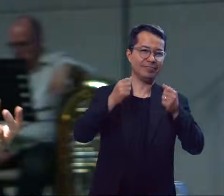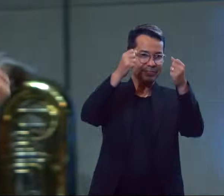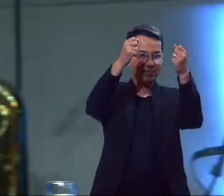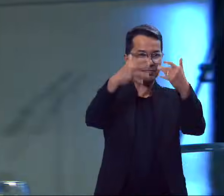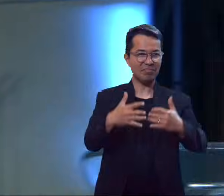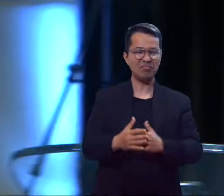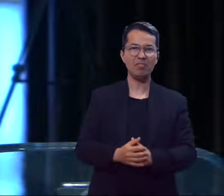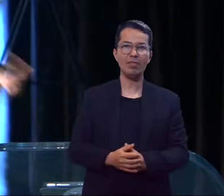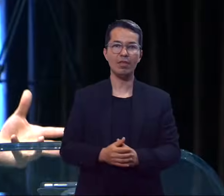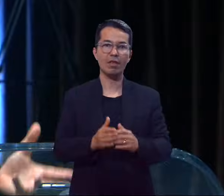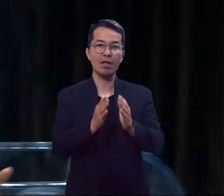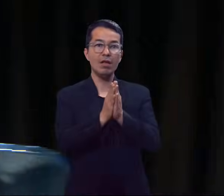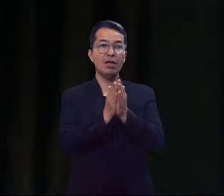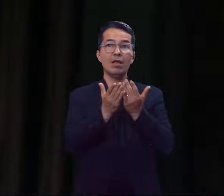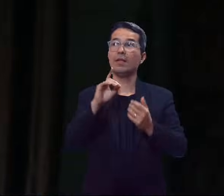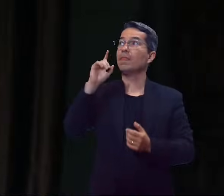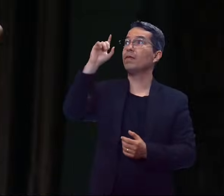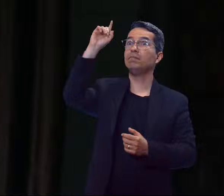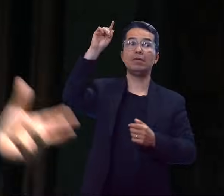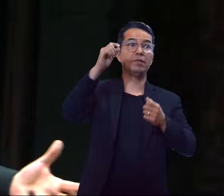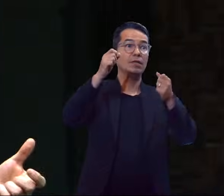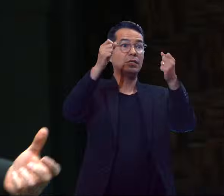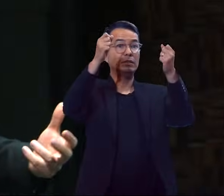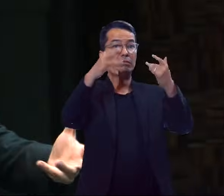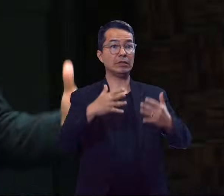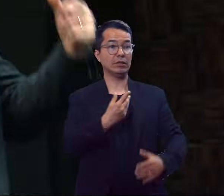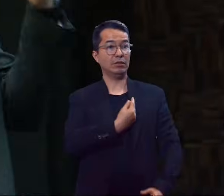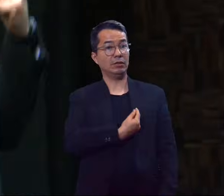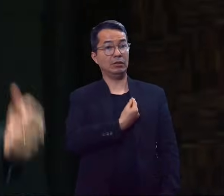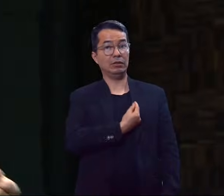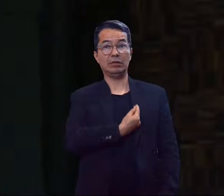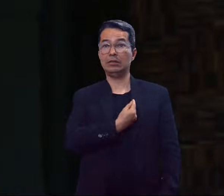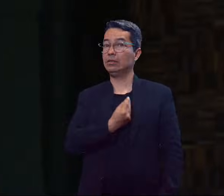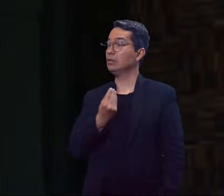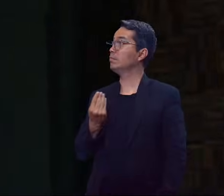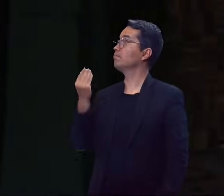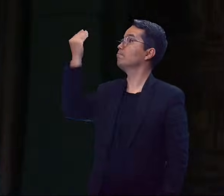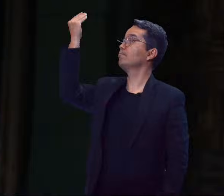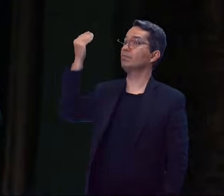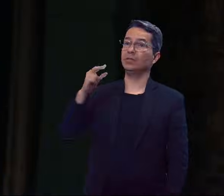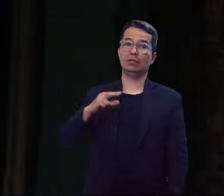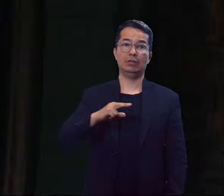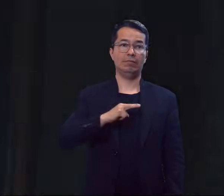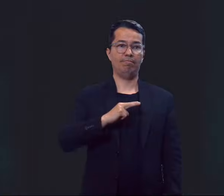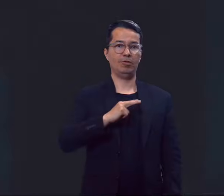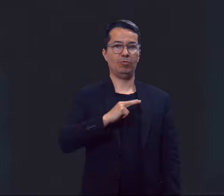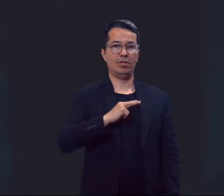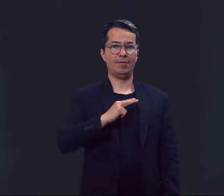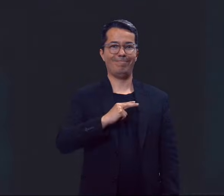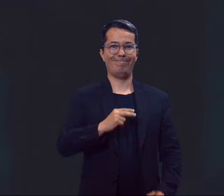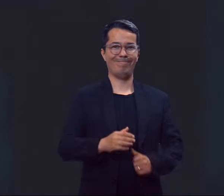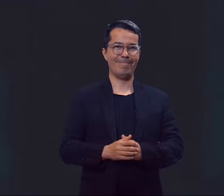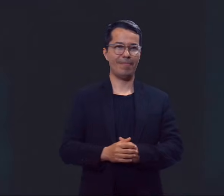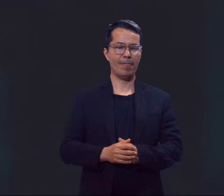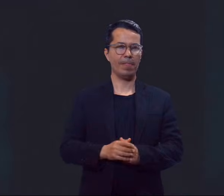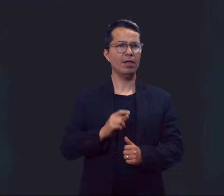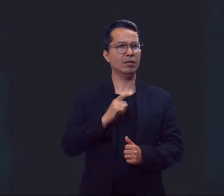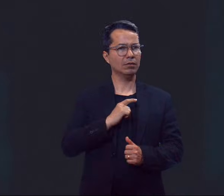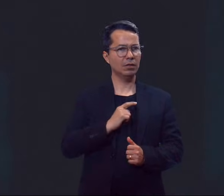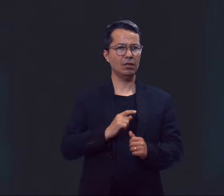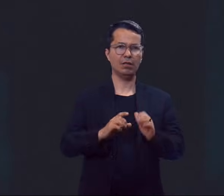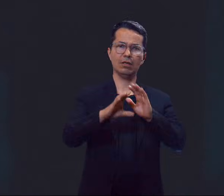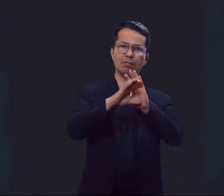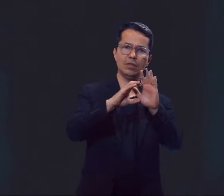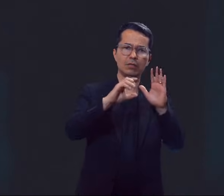que a Bíblia fala sobre consagração pessoal? São vários os textos da